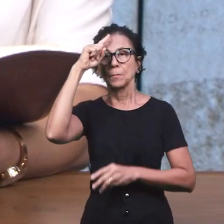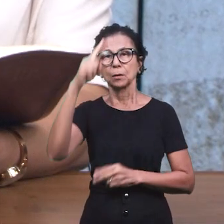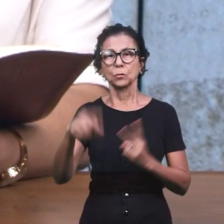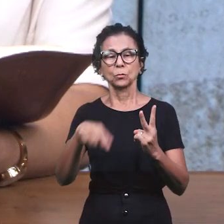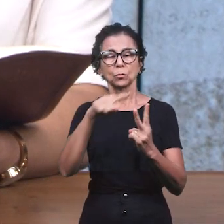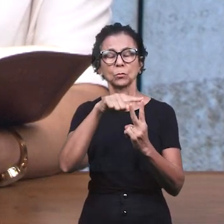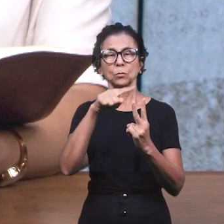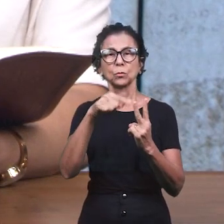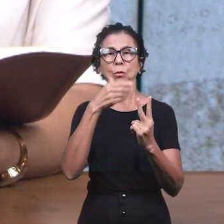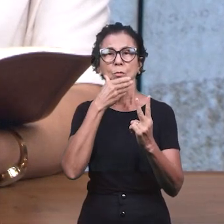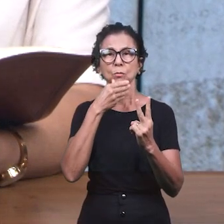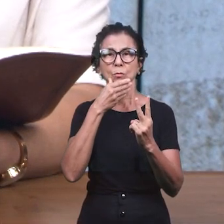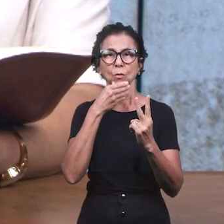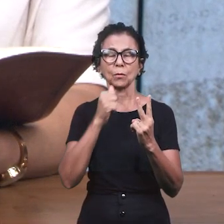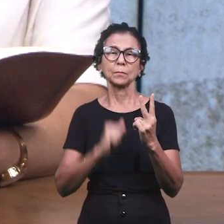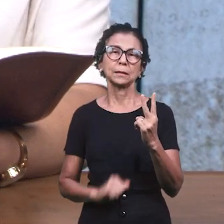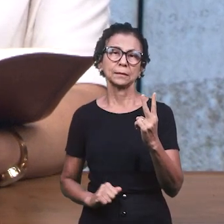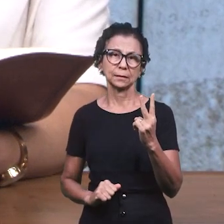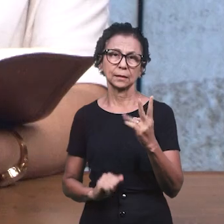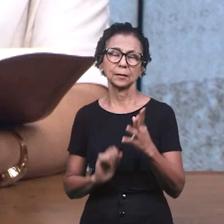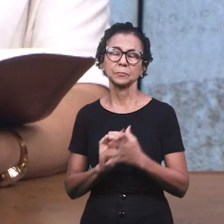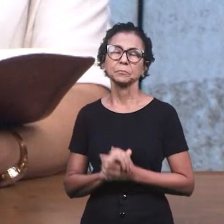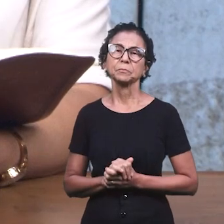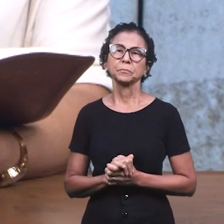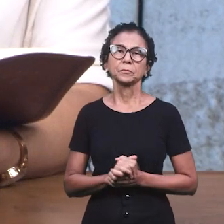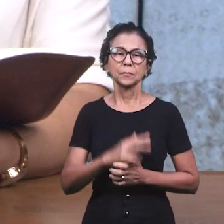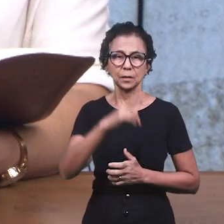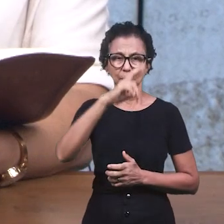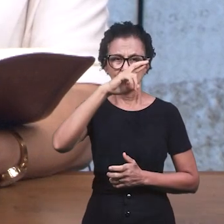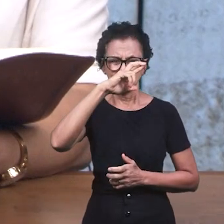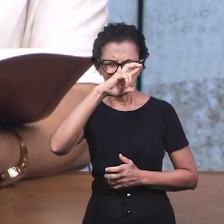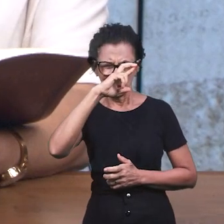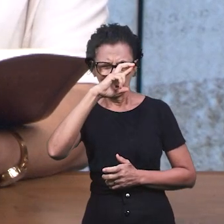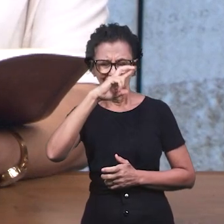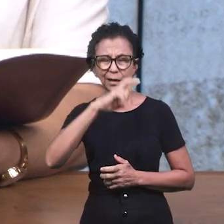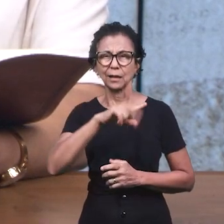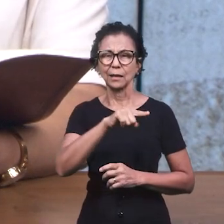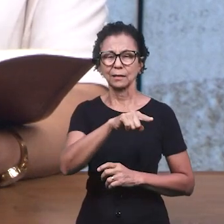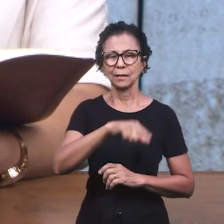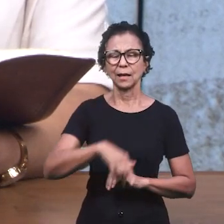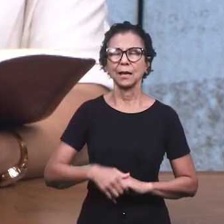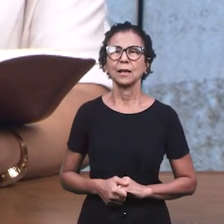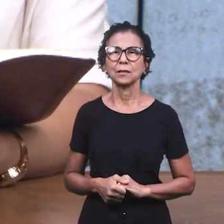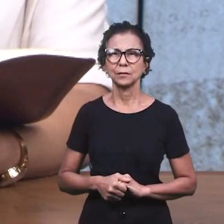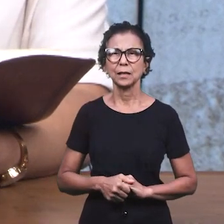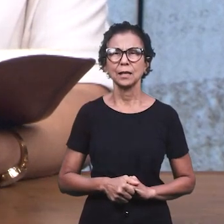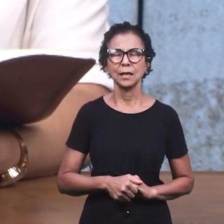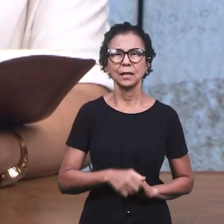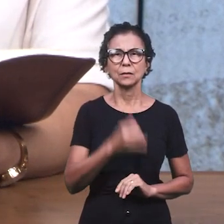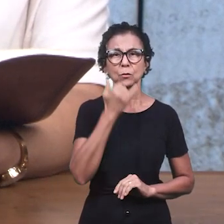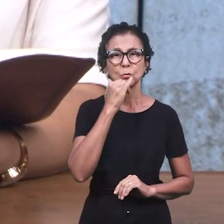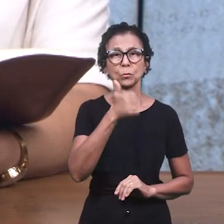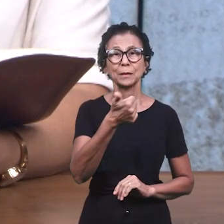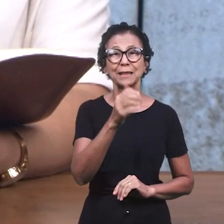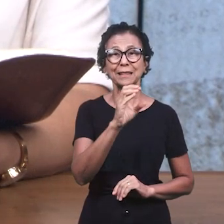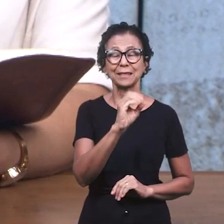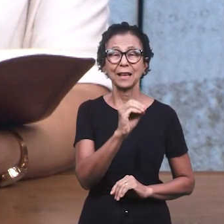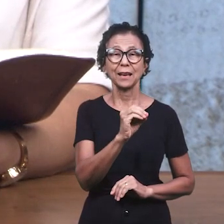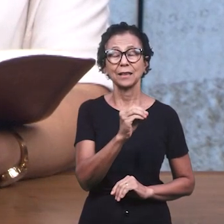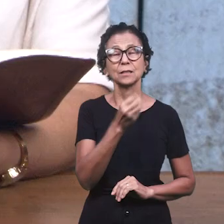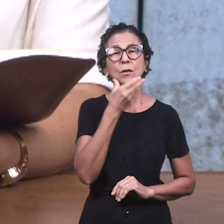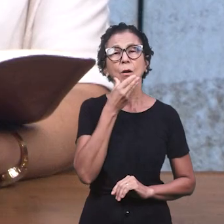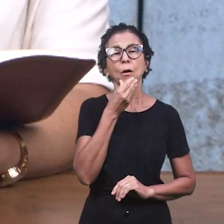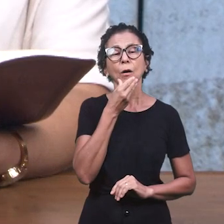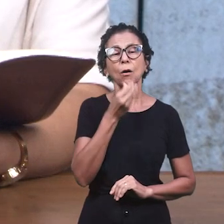fizeram murmurar toda a congregação contra ele, infamando a terra, aqueles mesmos homens que infamaram a